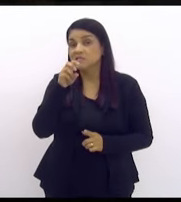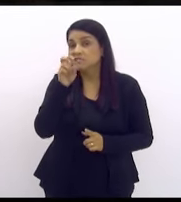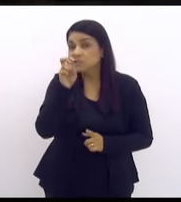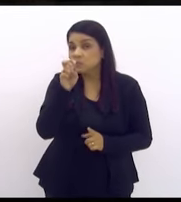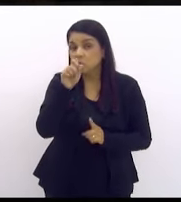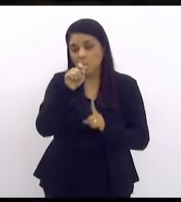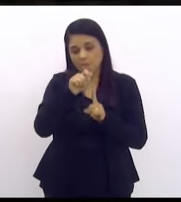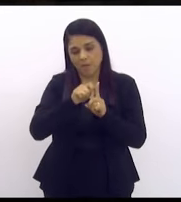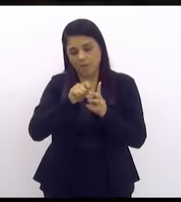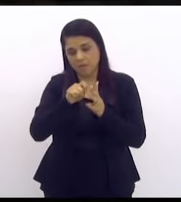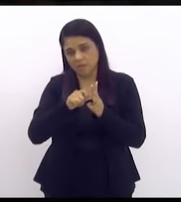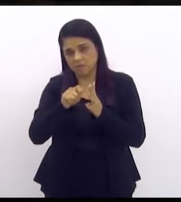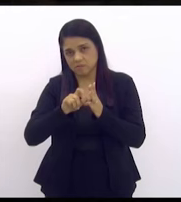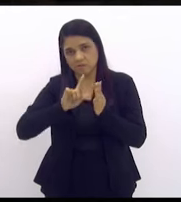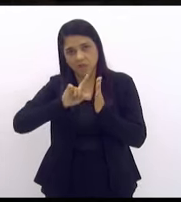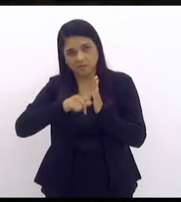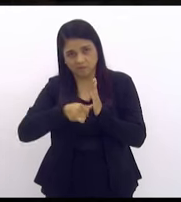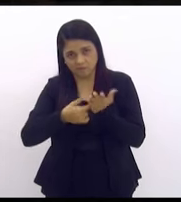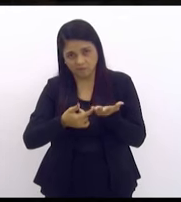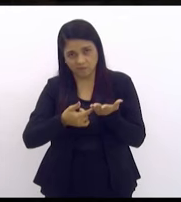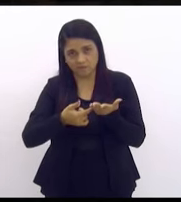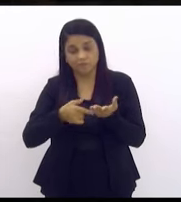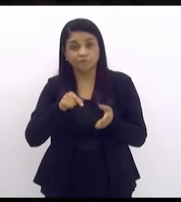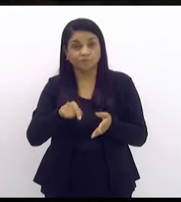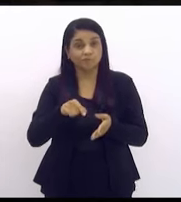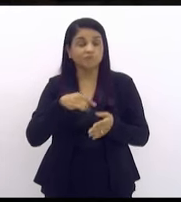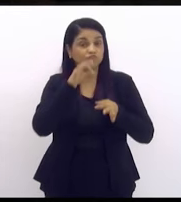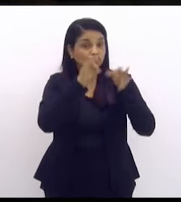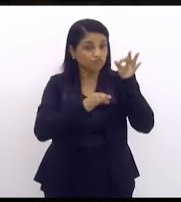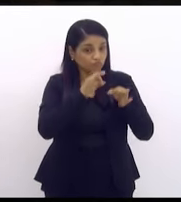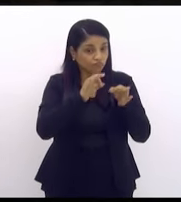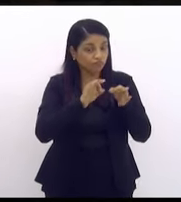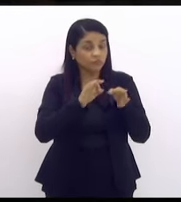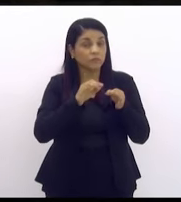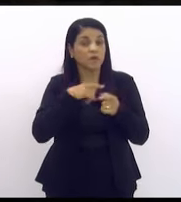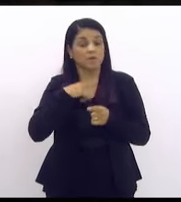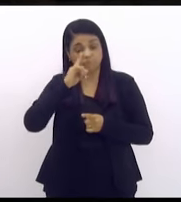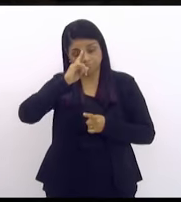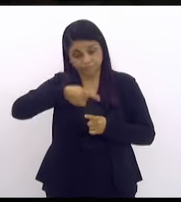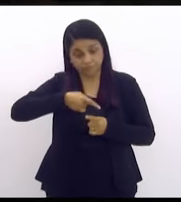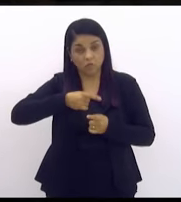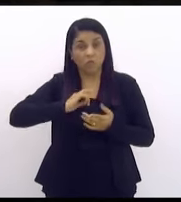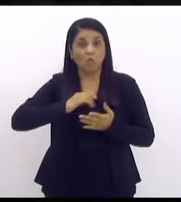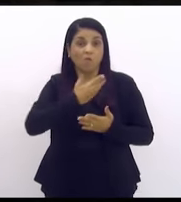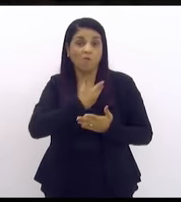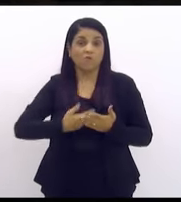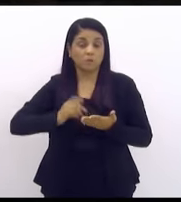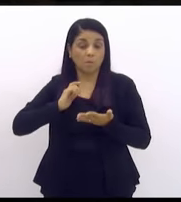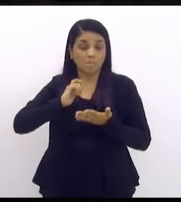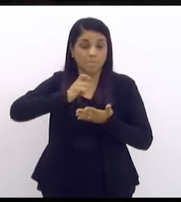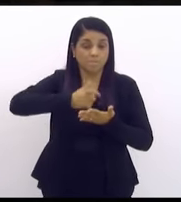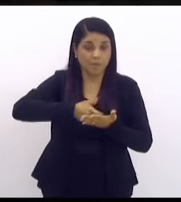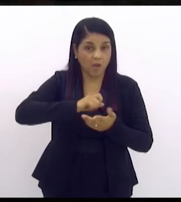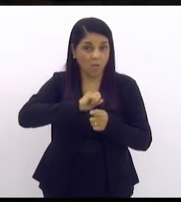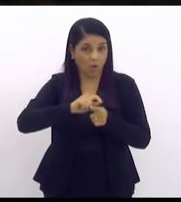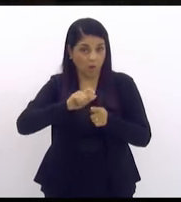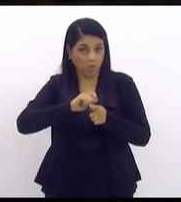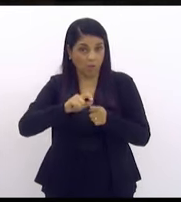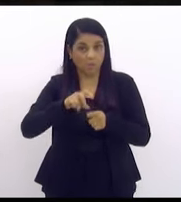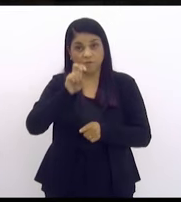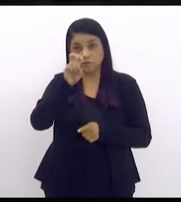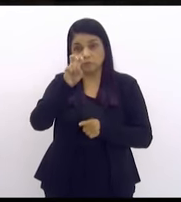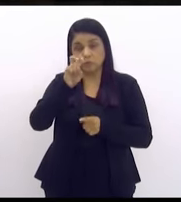receberam. Ou seja, a justiça mandou o Estado voltar a pagar o aluguel social dessas pessoas, só que ficou o calote de 5